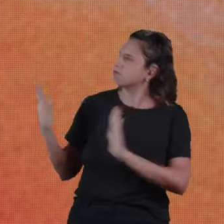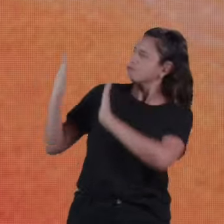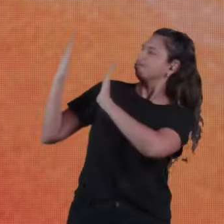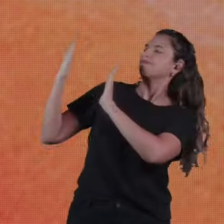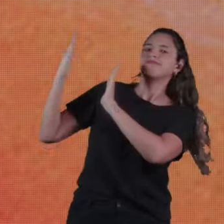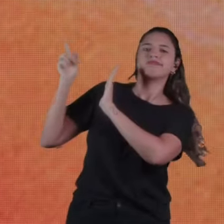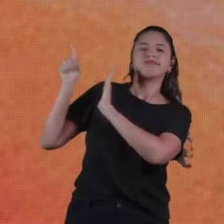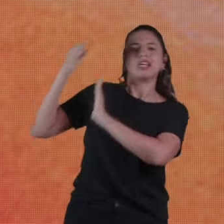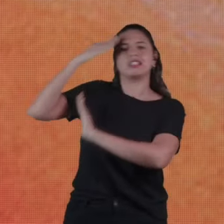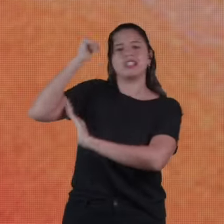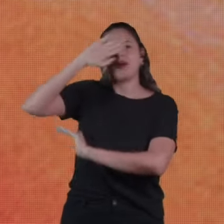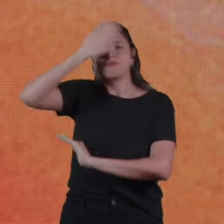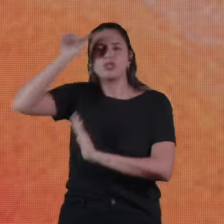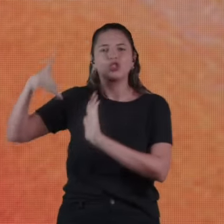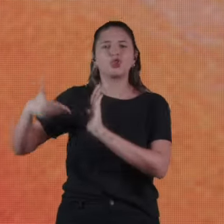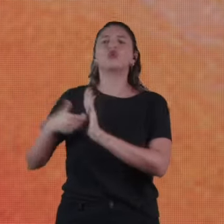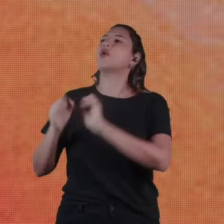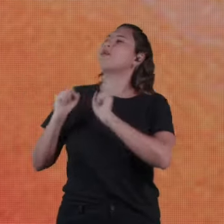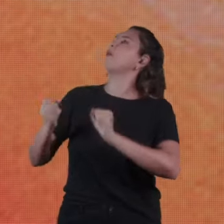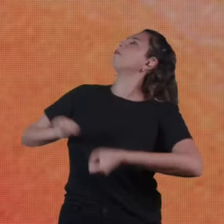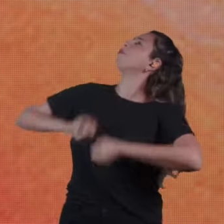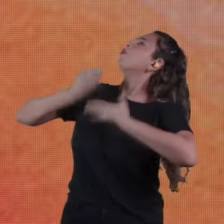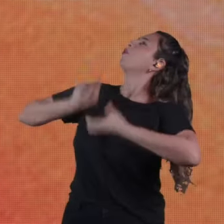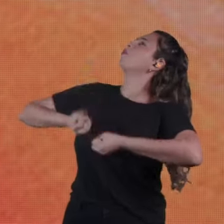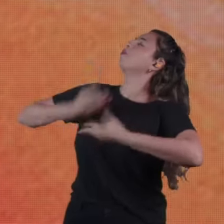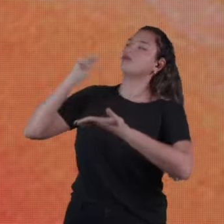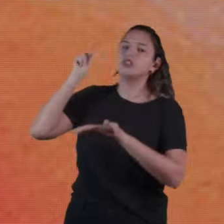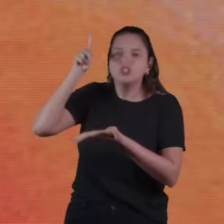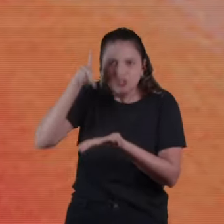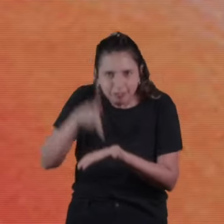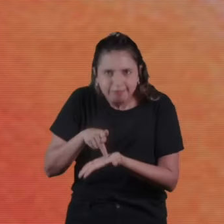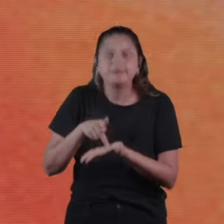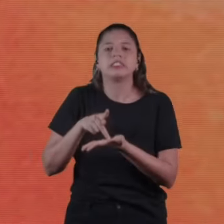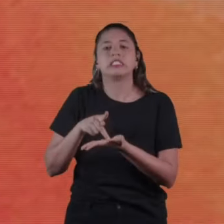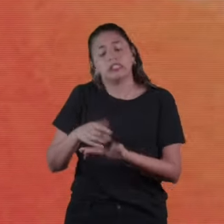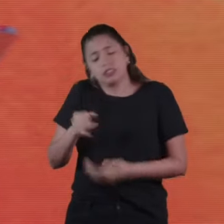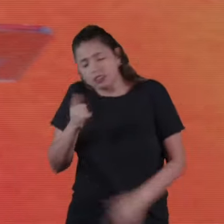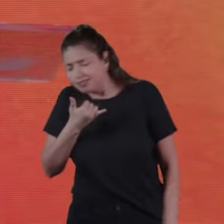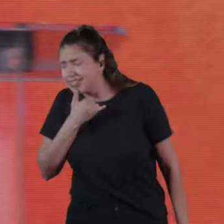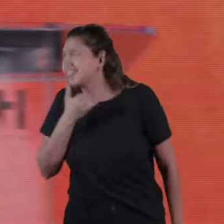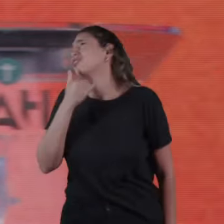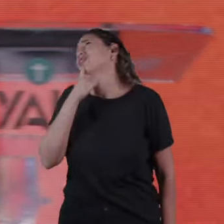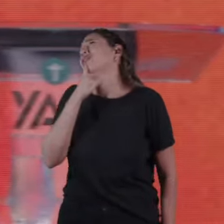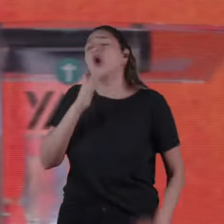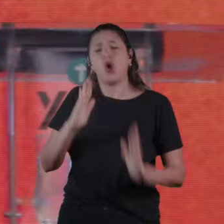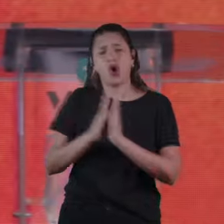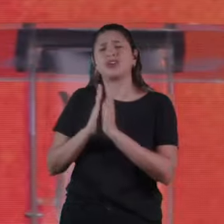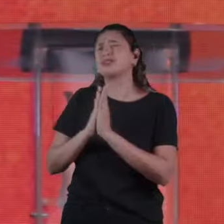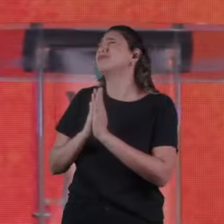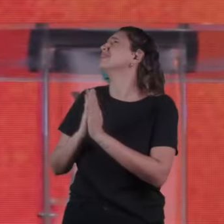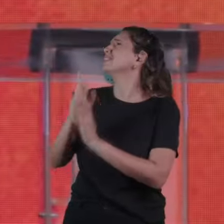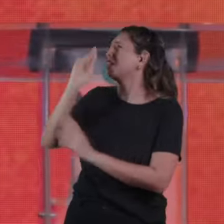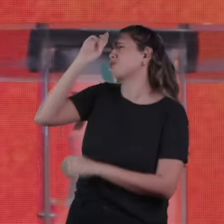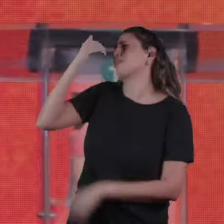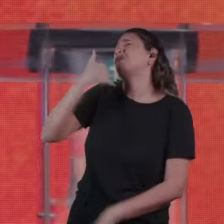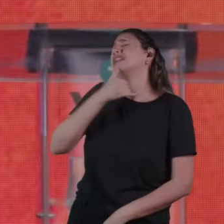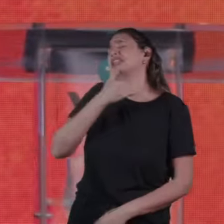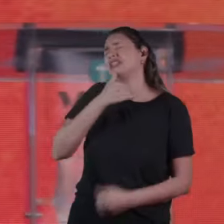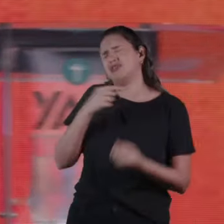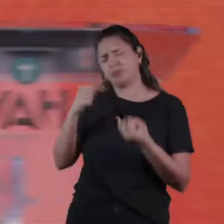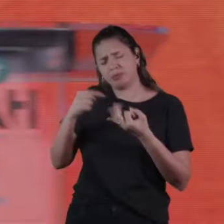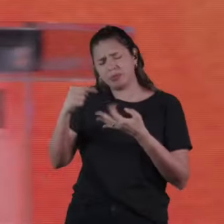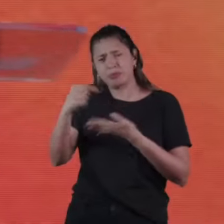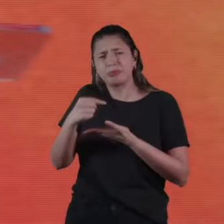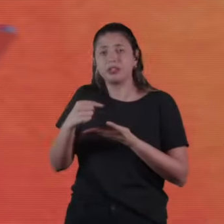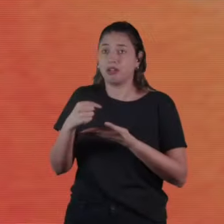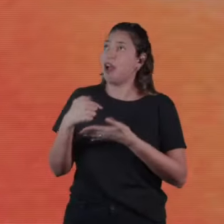posso me expressar com toda a sinceridade. Estou triste? Senhor, estou triste por esse motivo. Estou cheio de